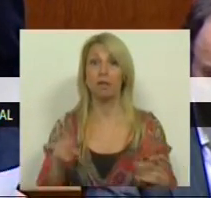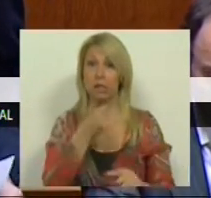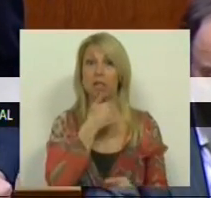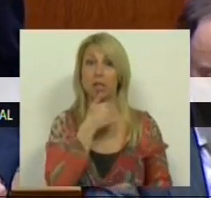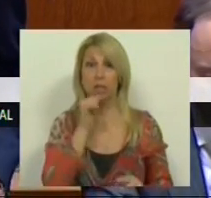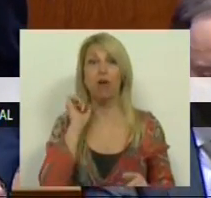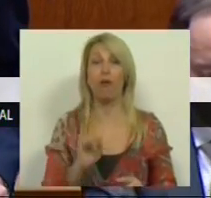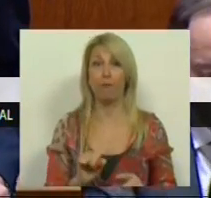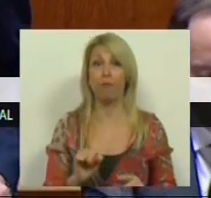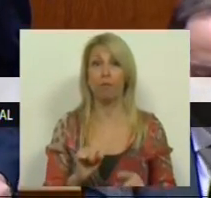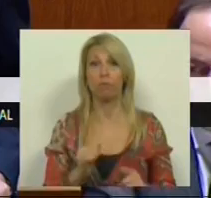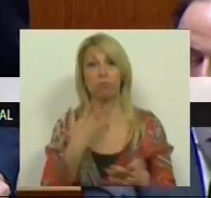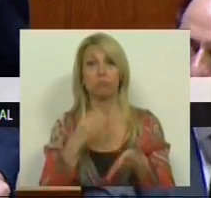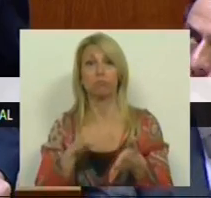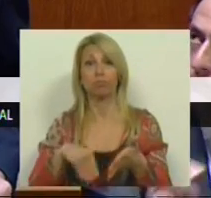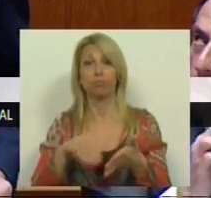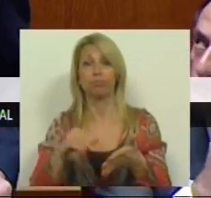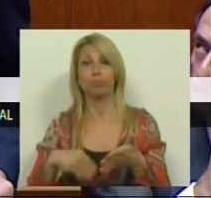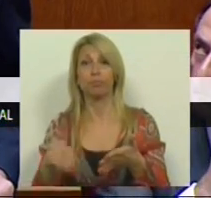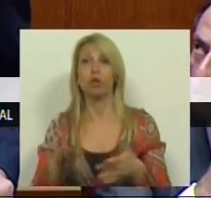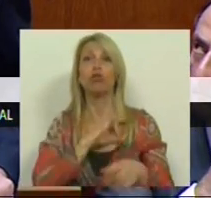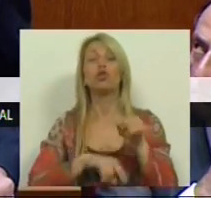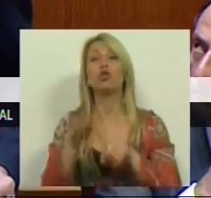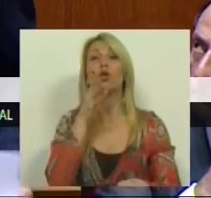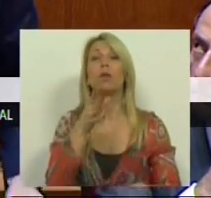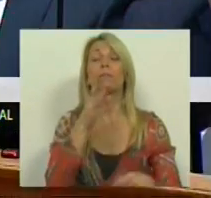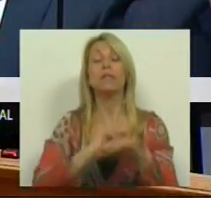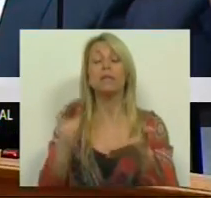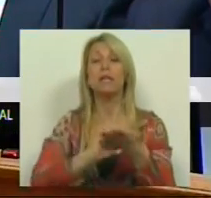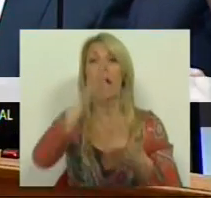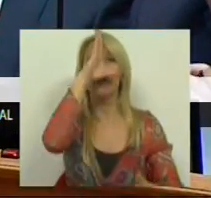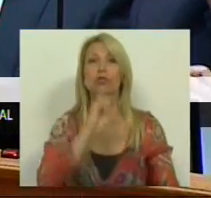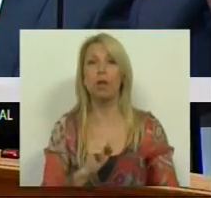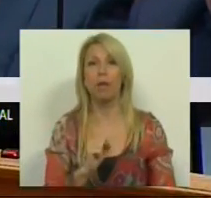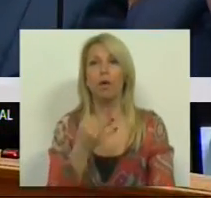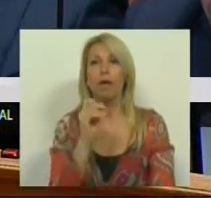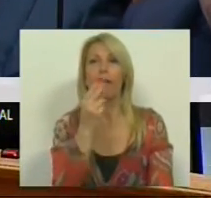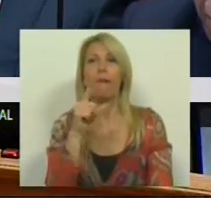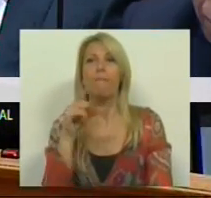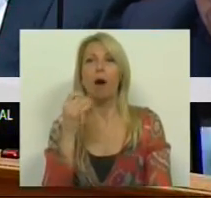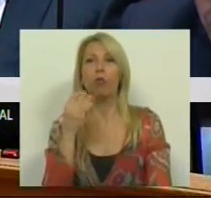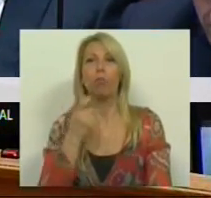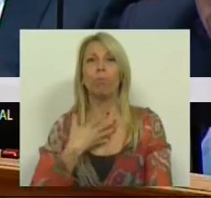decisões vieram assinadas pelo senhor secretário de Estado Paulo Penedos. Paulo, peço desculpa.